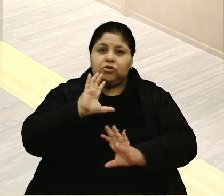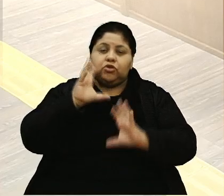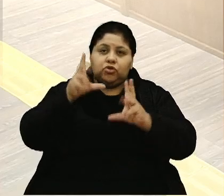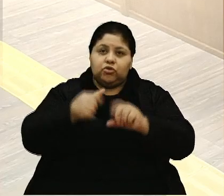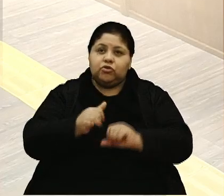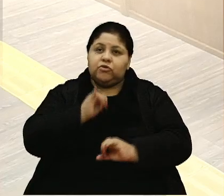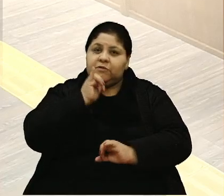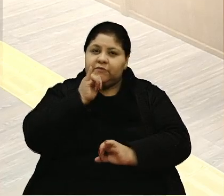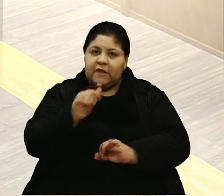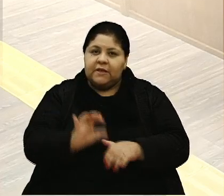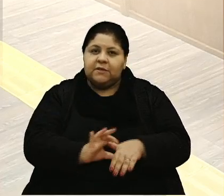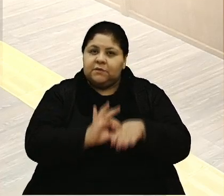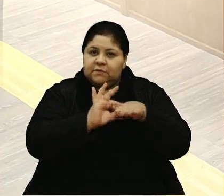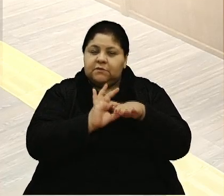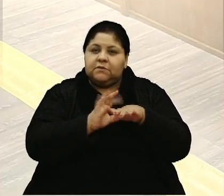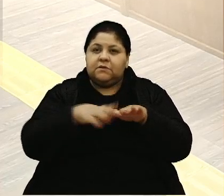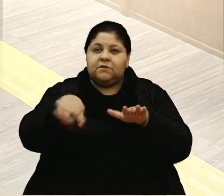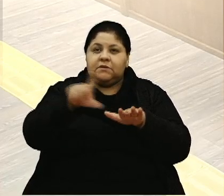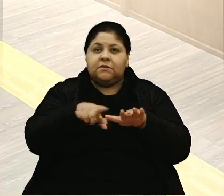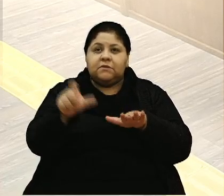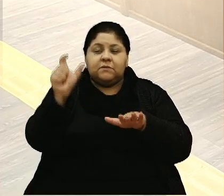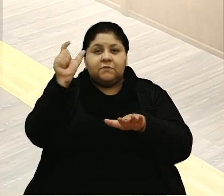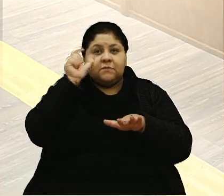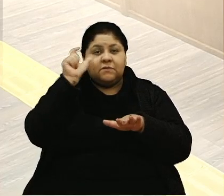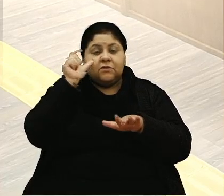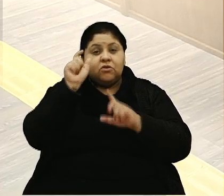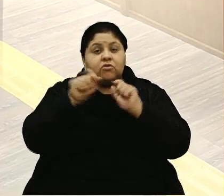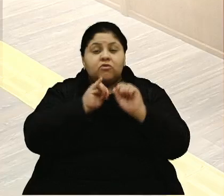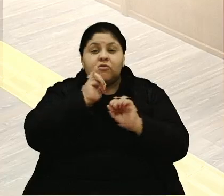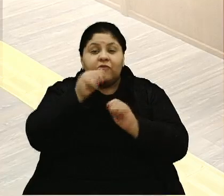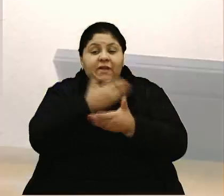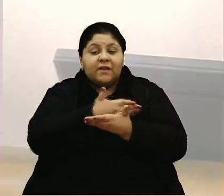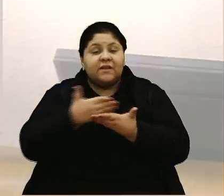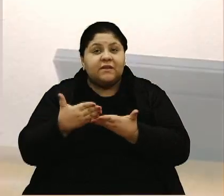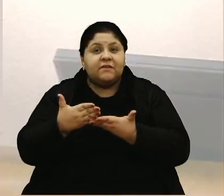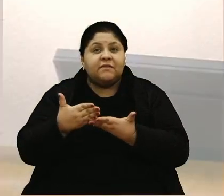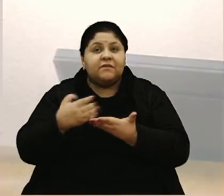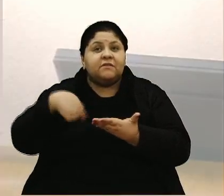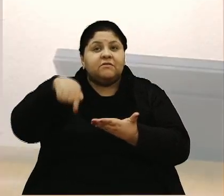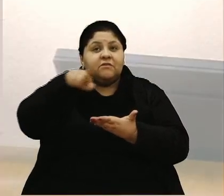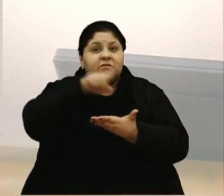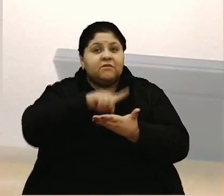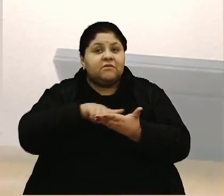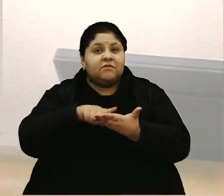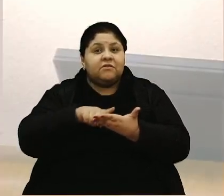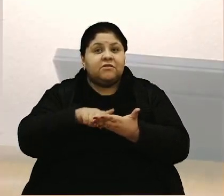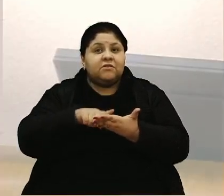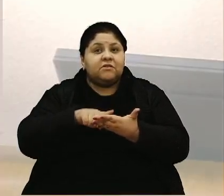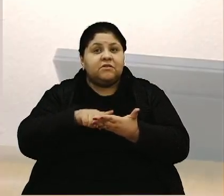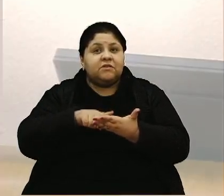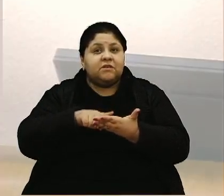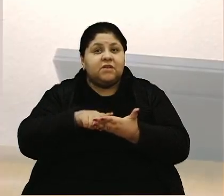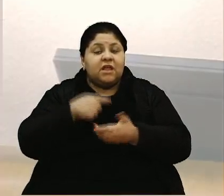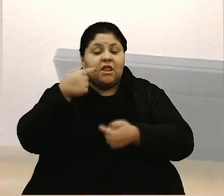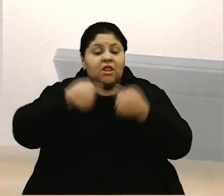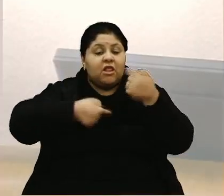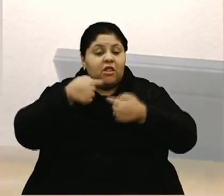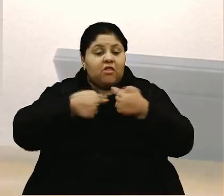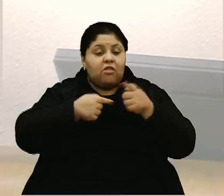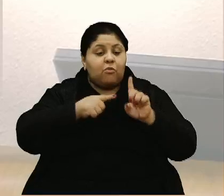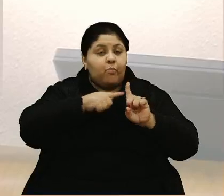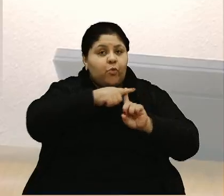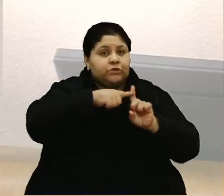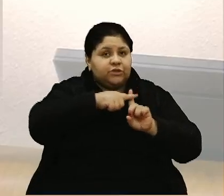aqui de líder, a gente vê aqui que foi o que eu falei desde o início. Acho que a gente tem que ficar dentro das 4 linhas. O debate ele é